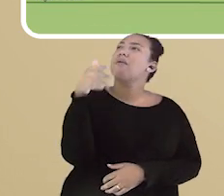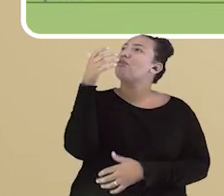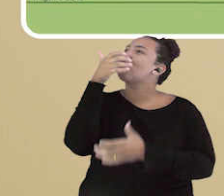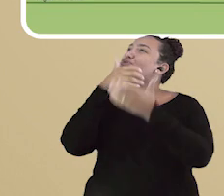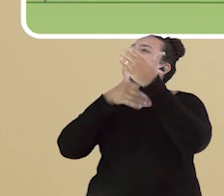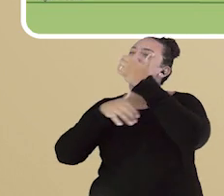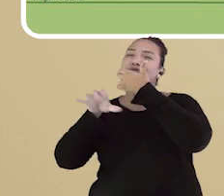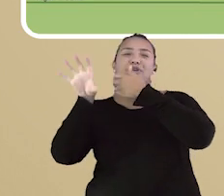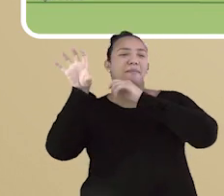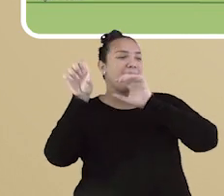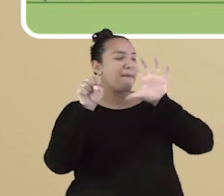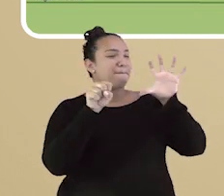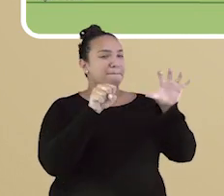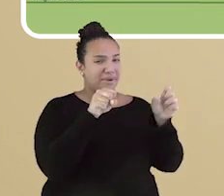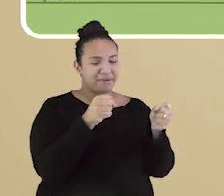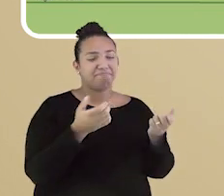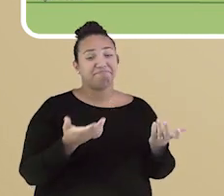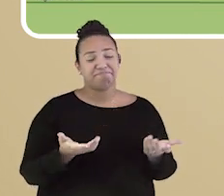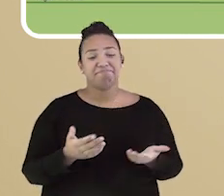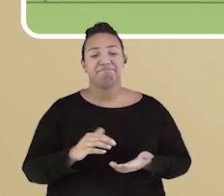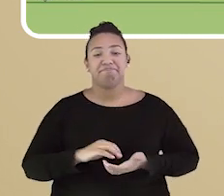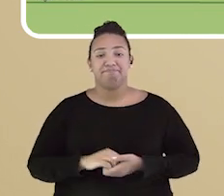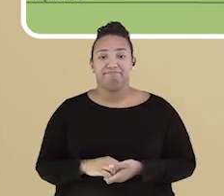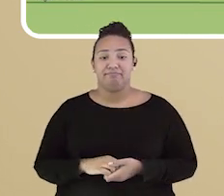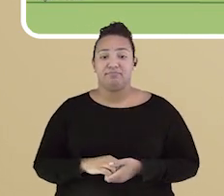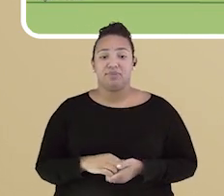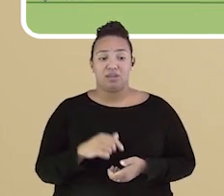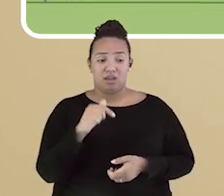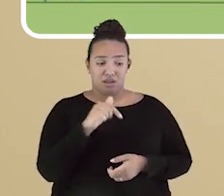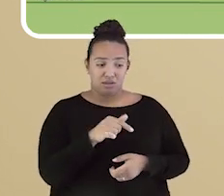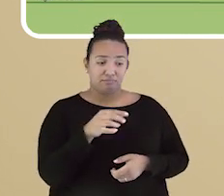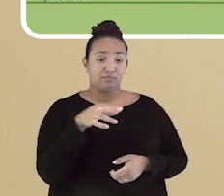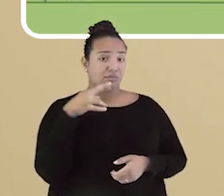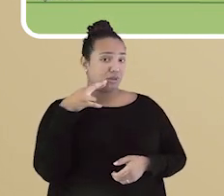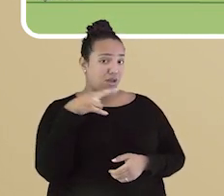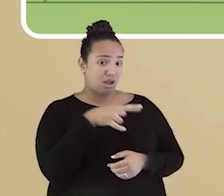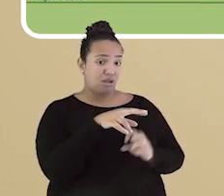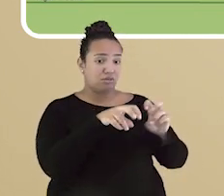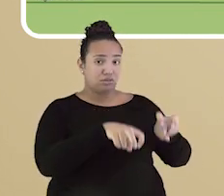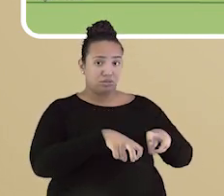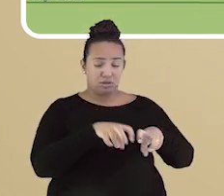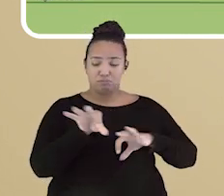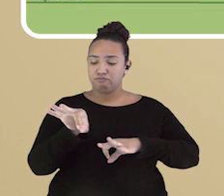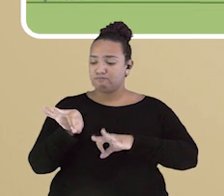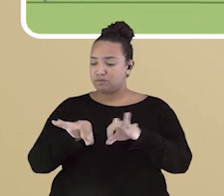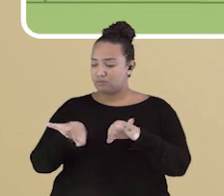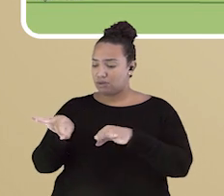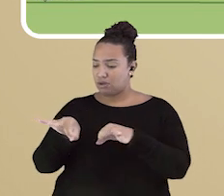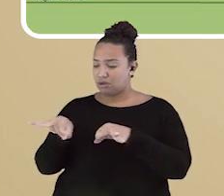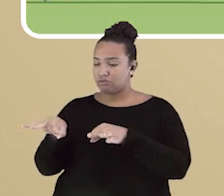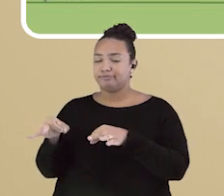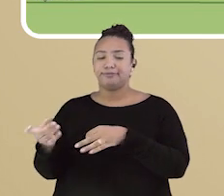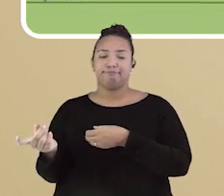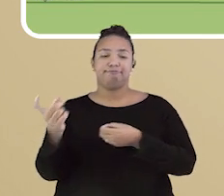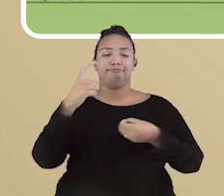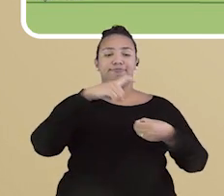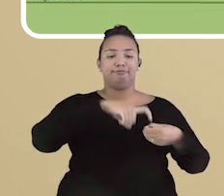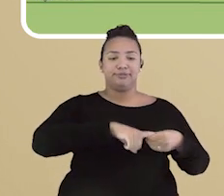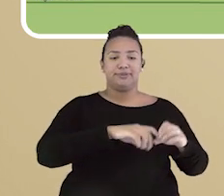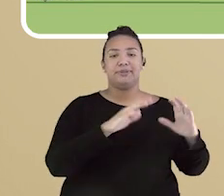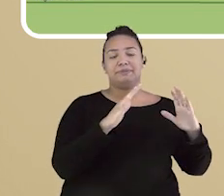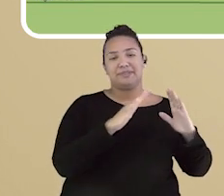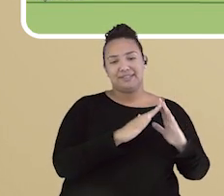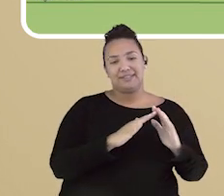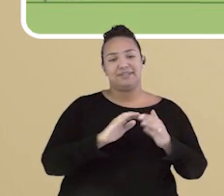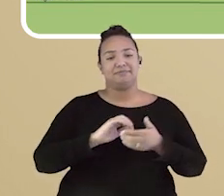ele vivia. Depois de decidir tudo isso, ele fez as suas malas e voltou para sua casa. E essa